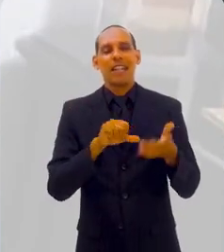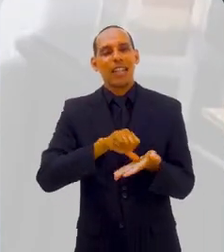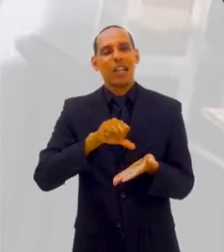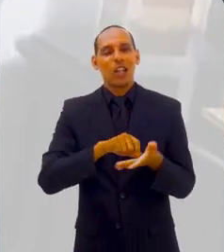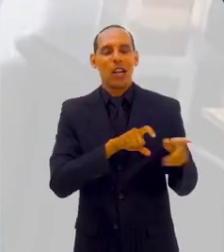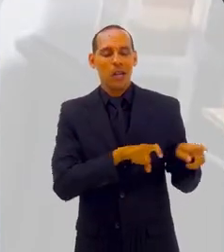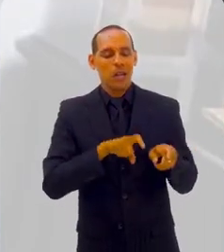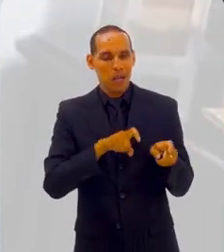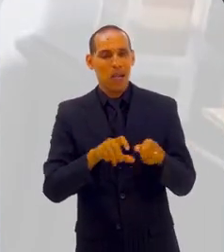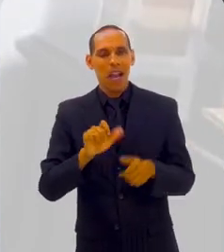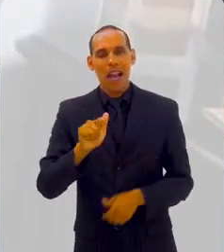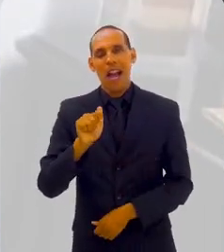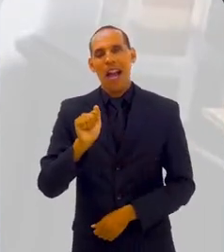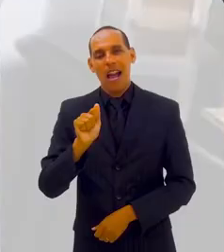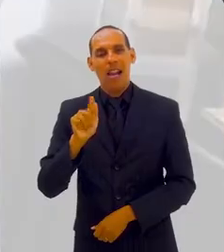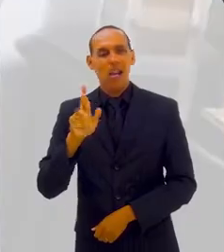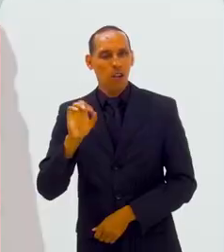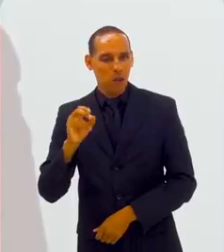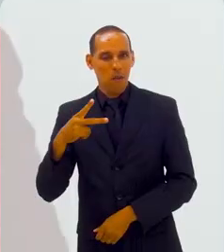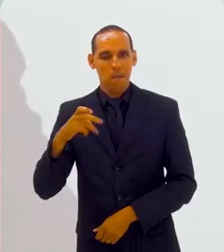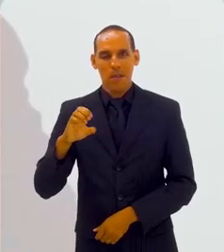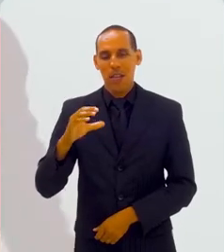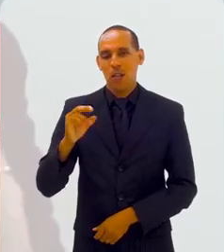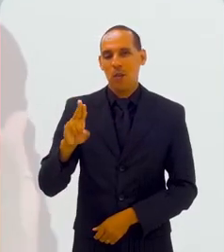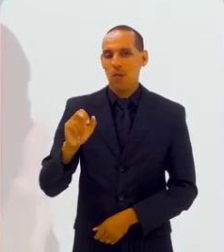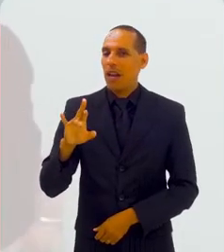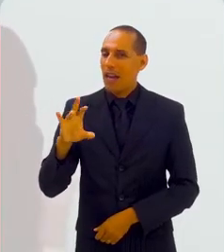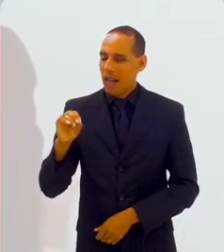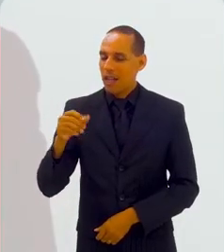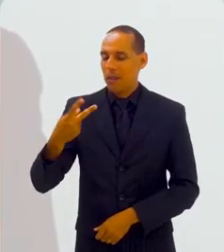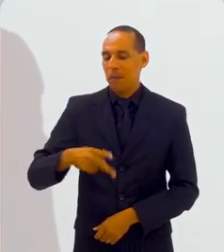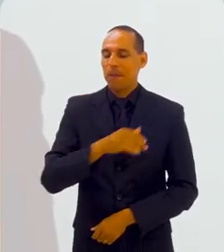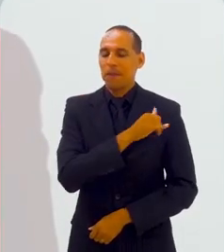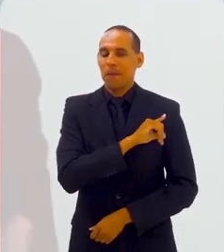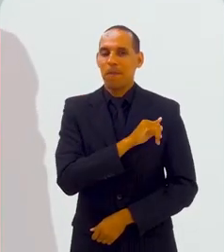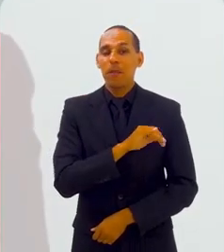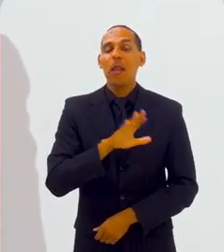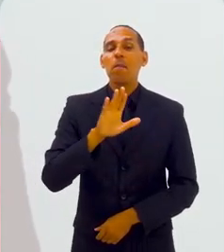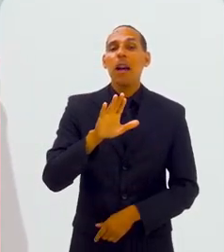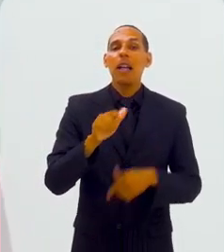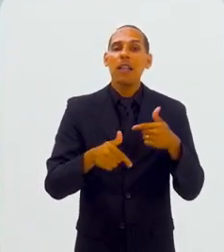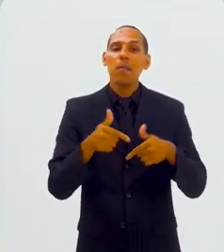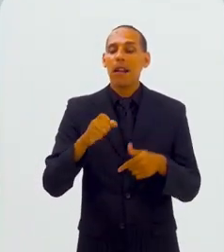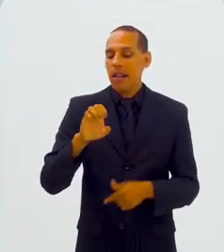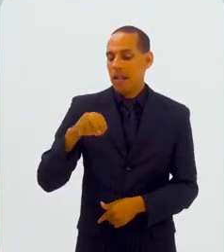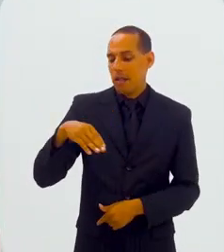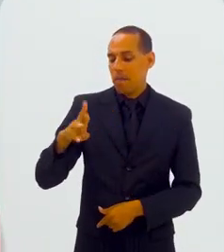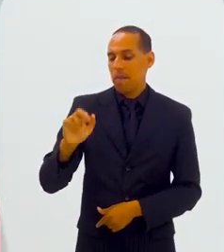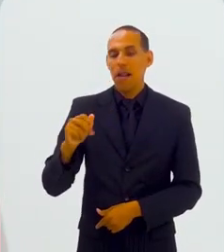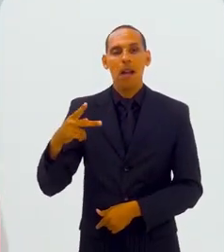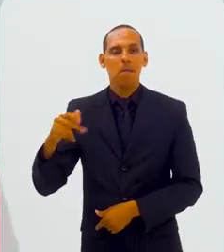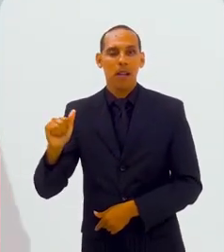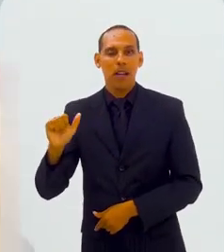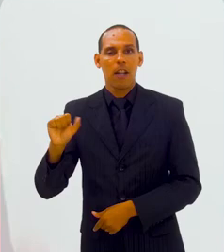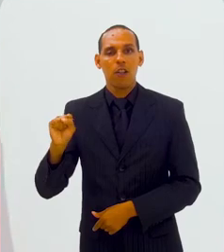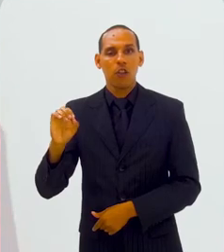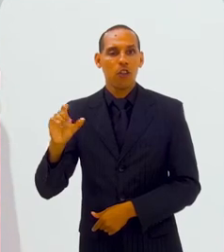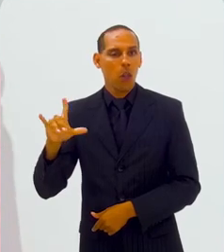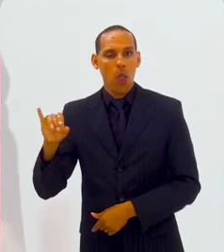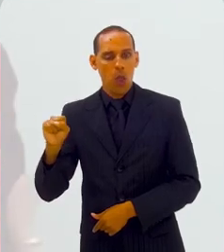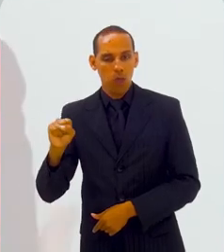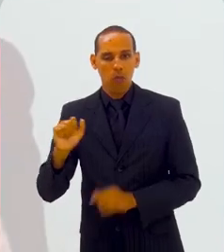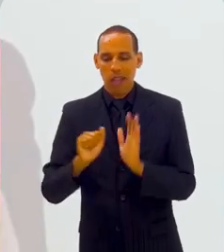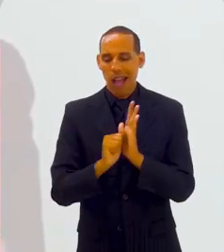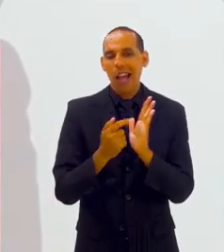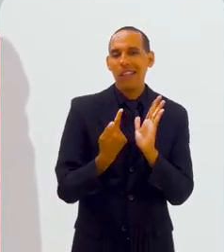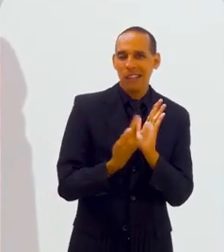setor agropecuário do Rio de Janeiro. E aí, falando especificamente do trabalho da Embrapa Solos, como que a Embrapa Solos pode participar do desenho